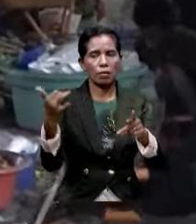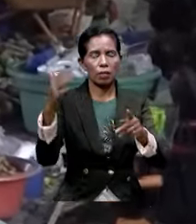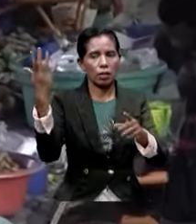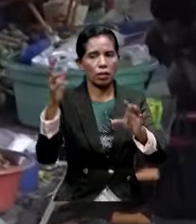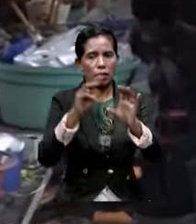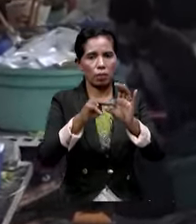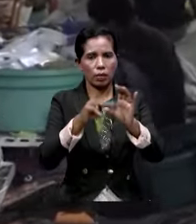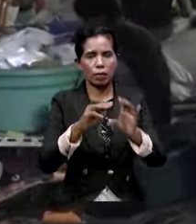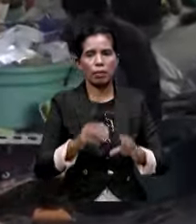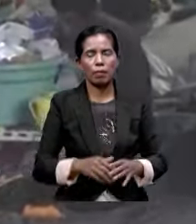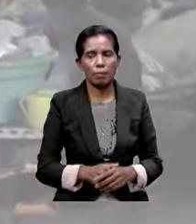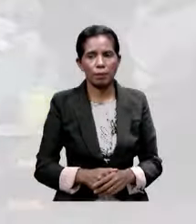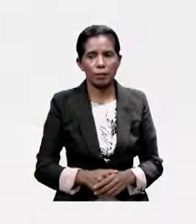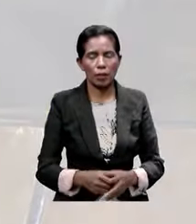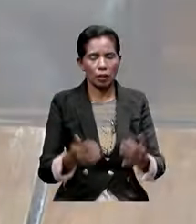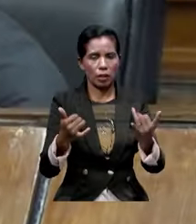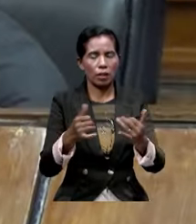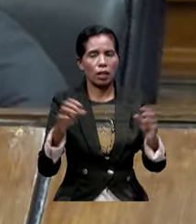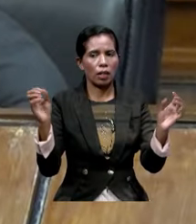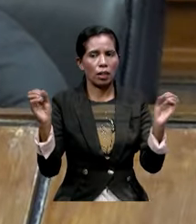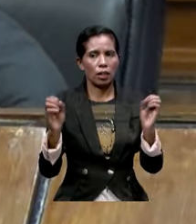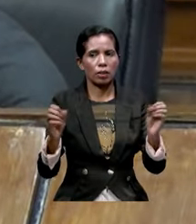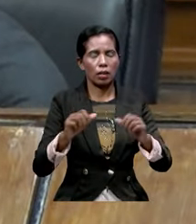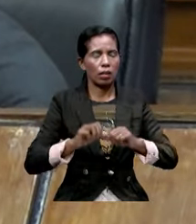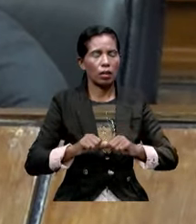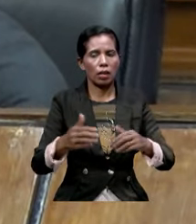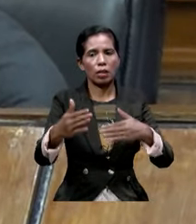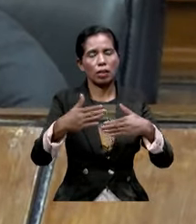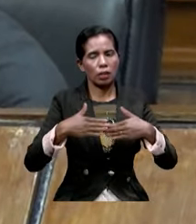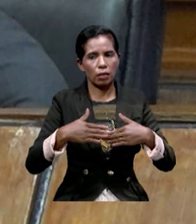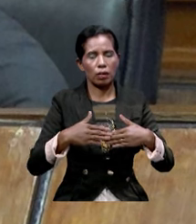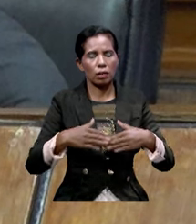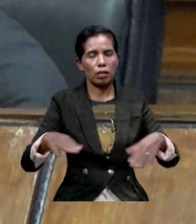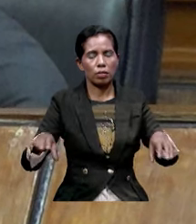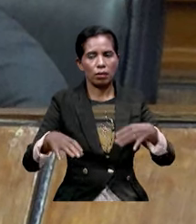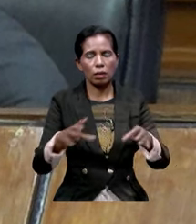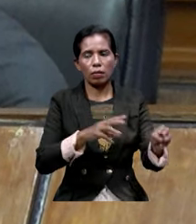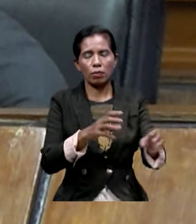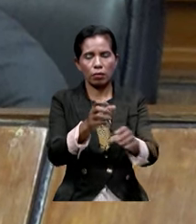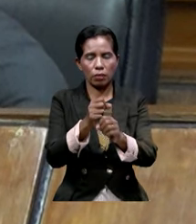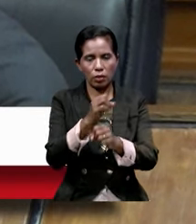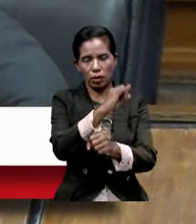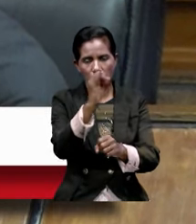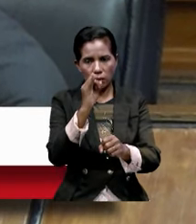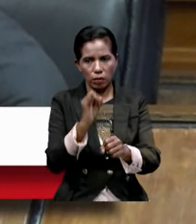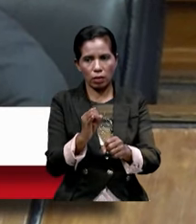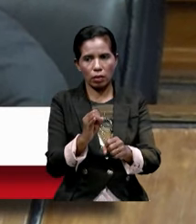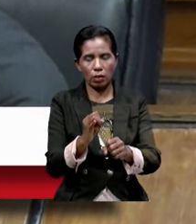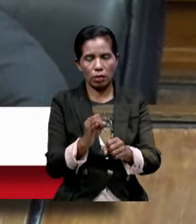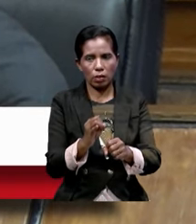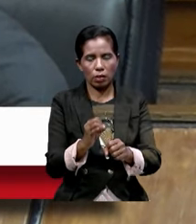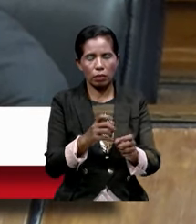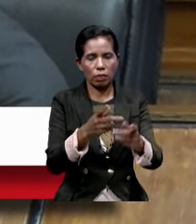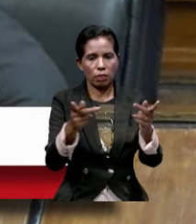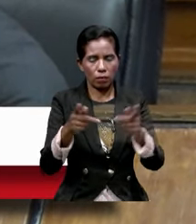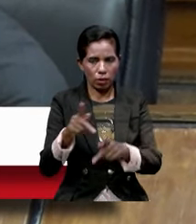marcado. Portanto, ida ne sila hakido. Serviço ida ba levantamento identificação espaço